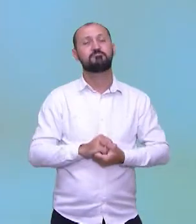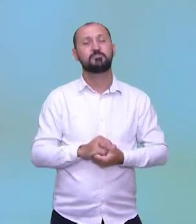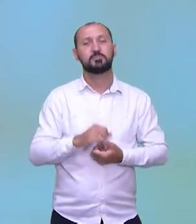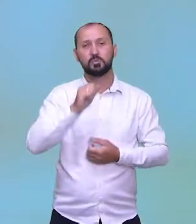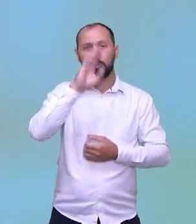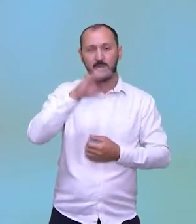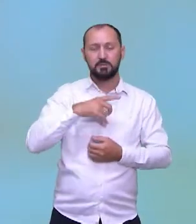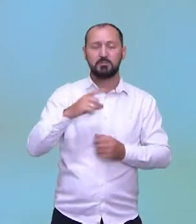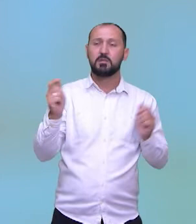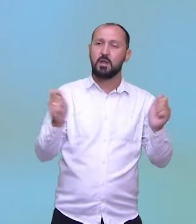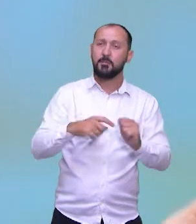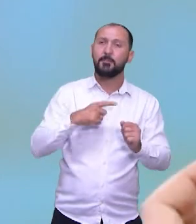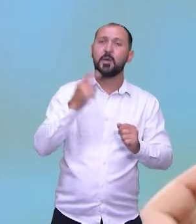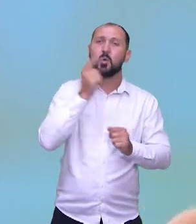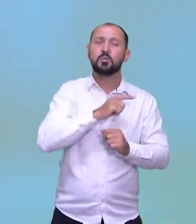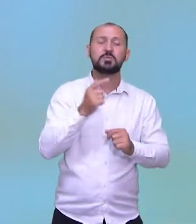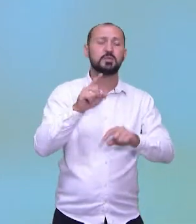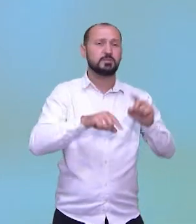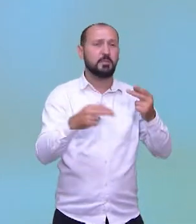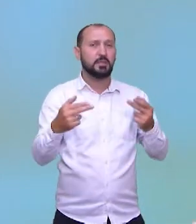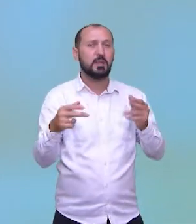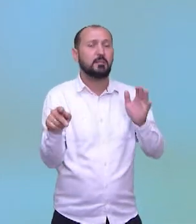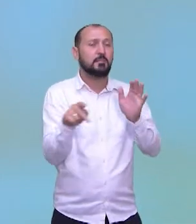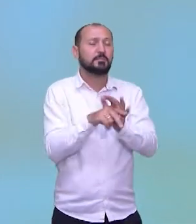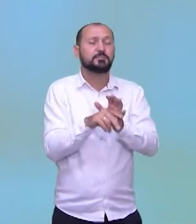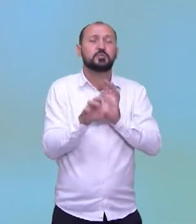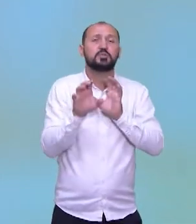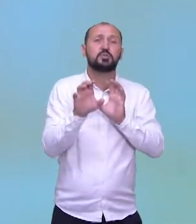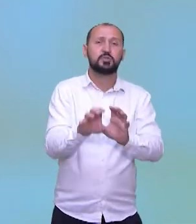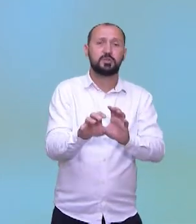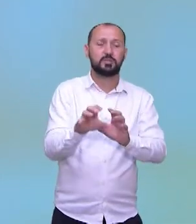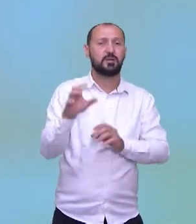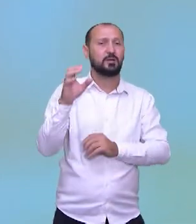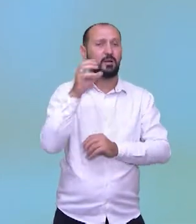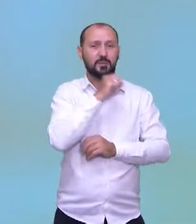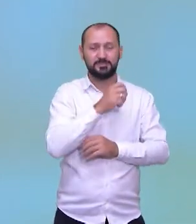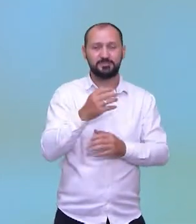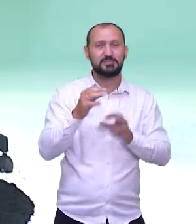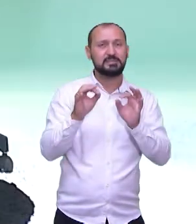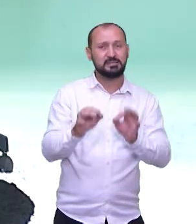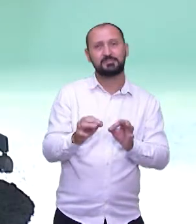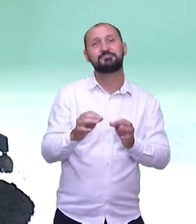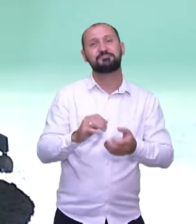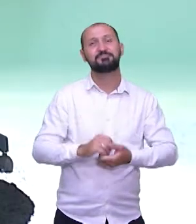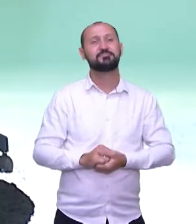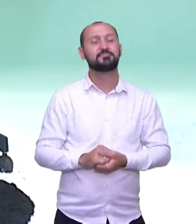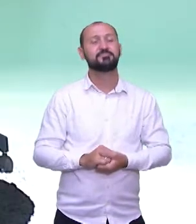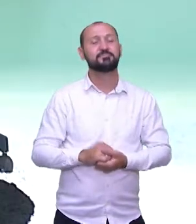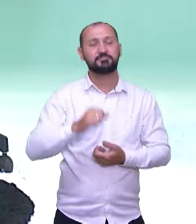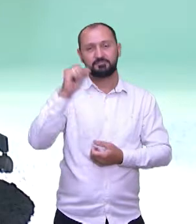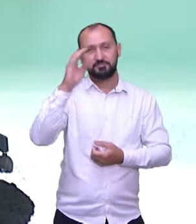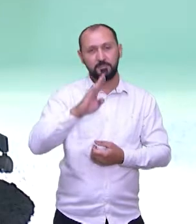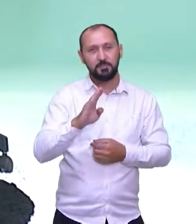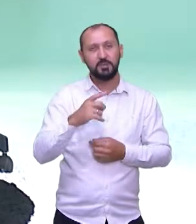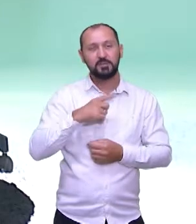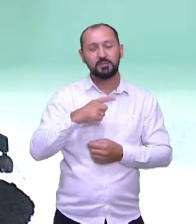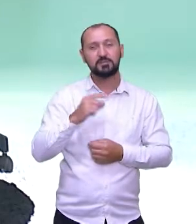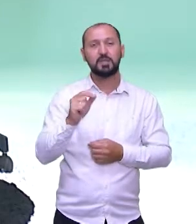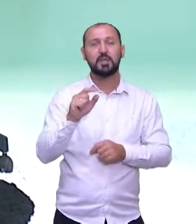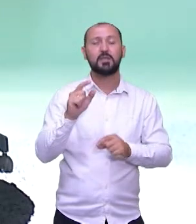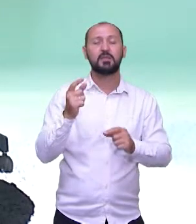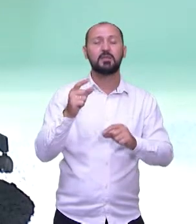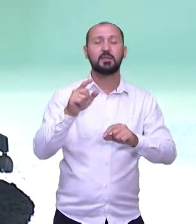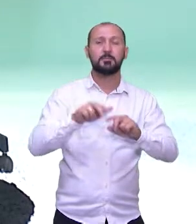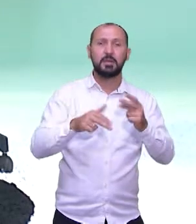mundial. E o Brasil tem que estar apto a receber esses produtos da forma mais fácil possível. Exatamente. O Brasil, ele